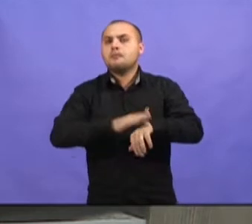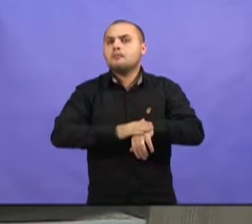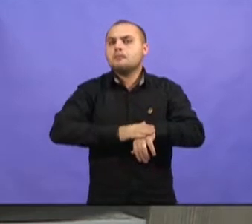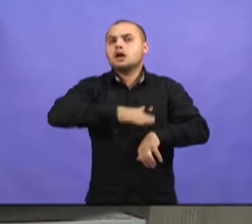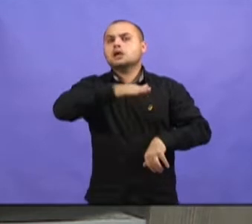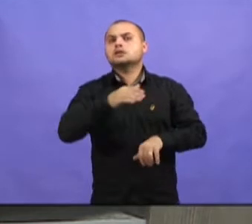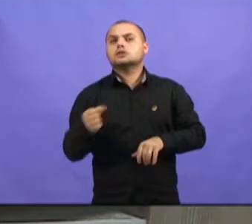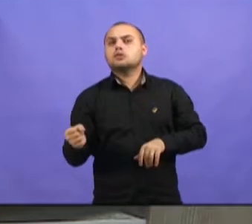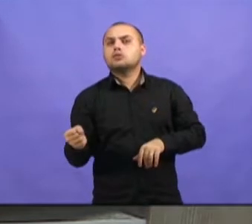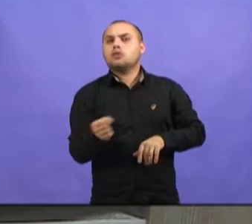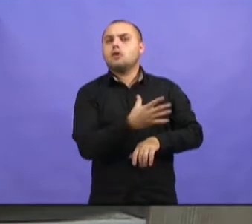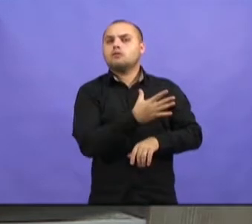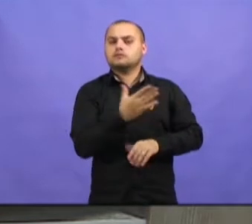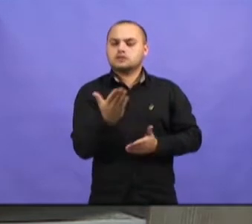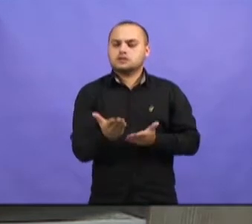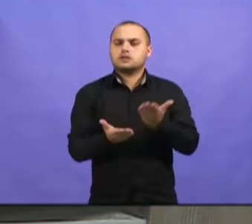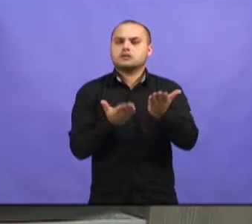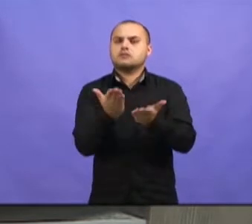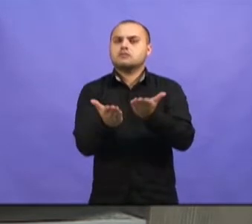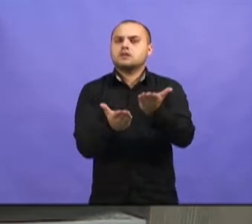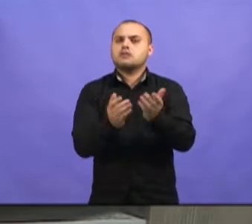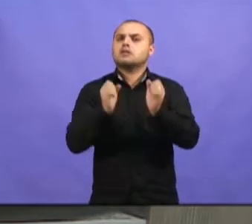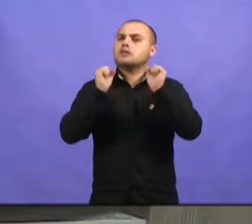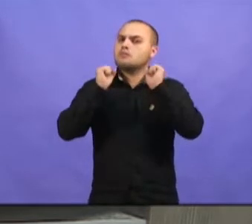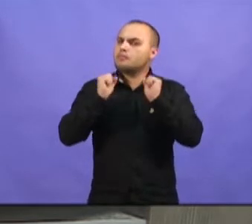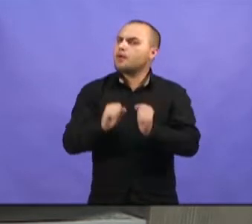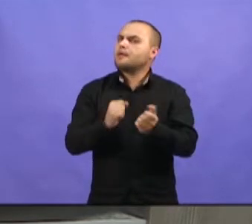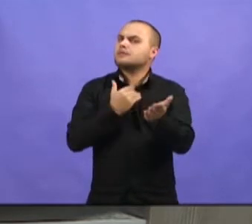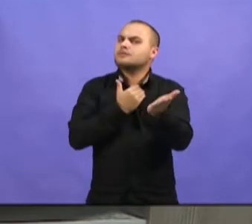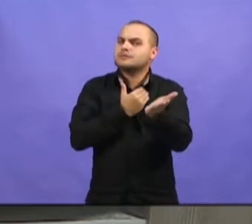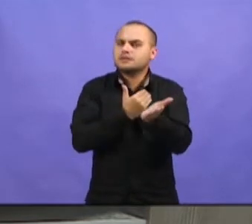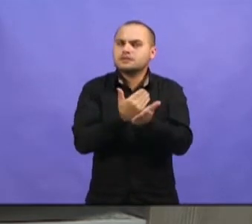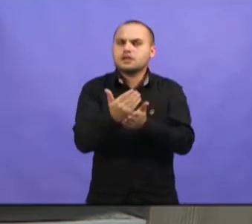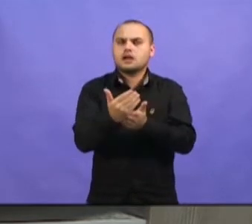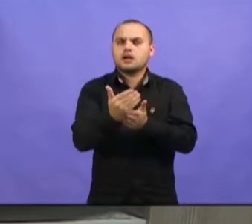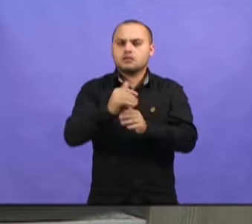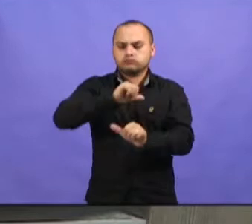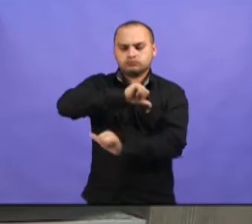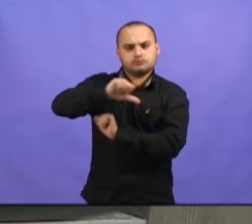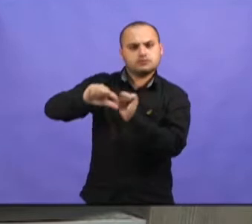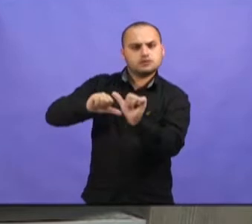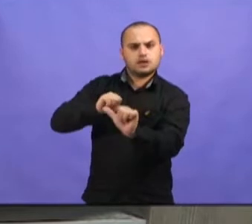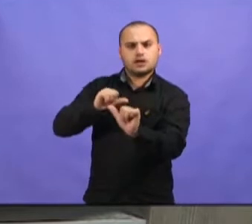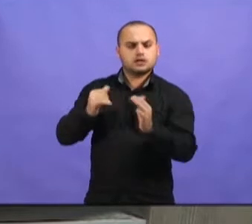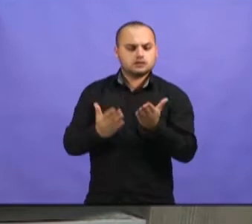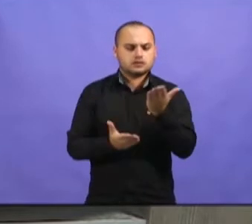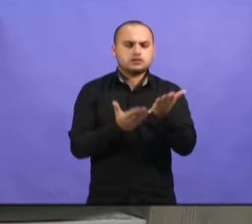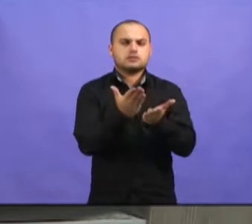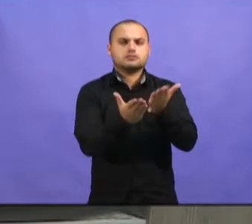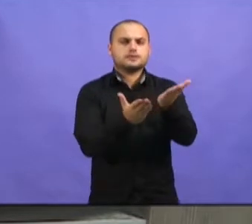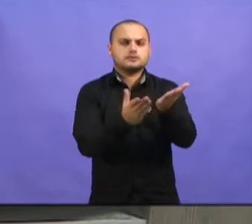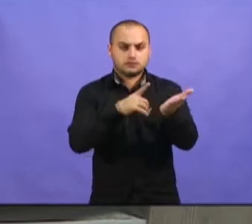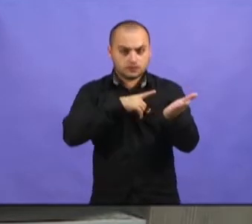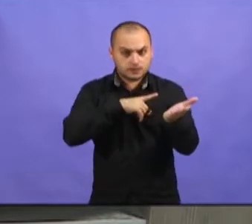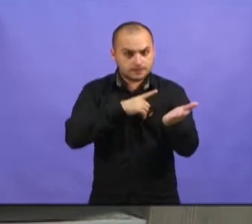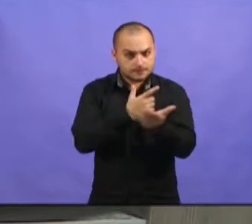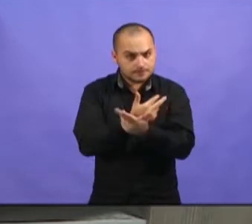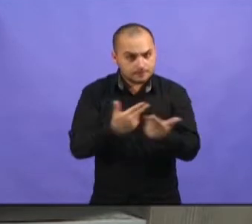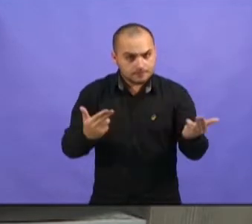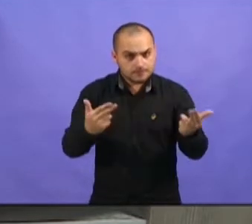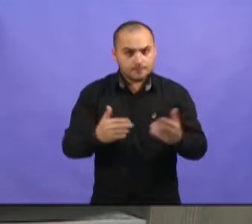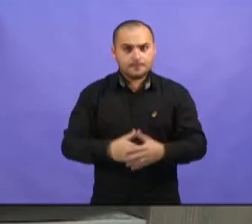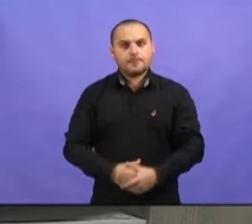nesse aspecto que hoje pode ser um passo para a revolução nos tratamentos? Certo.